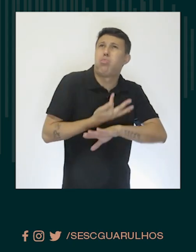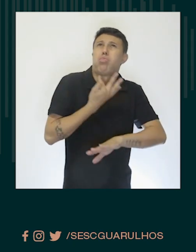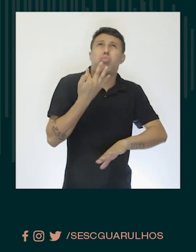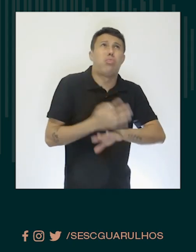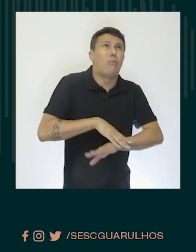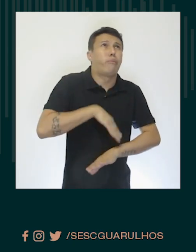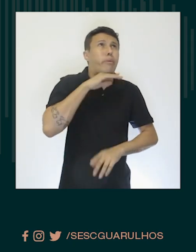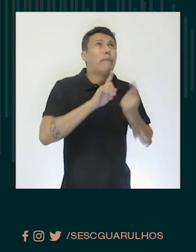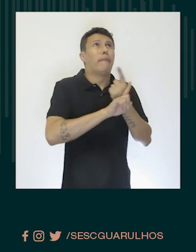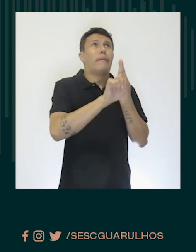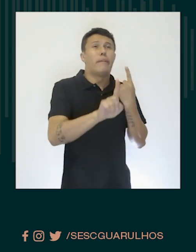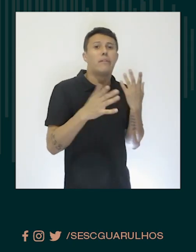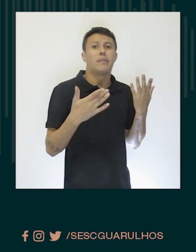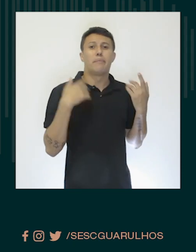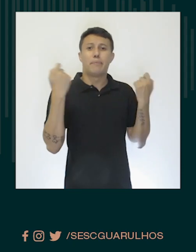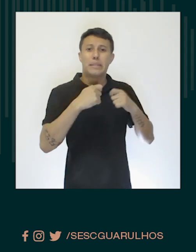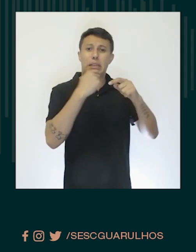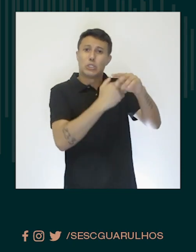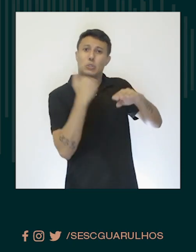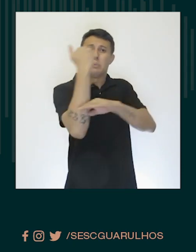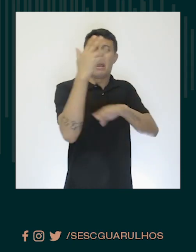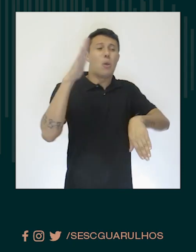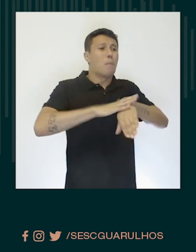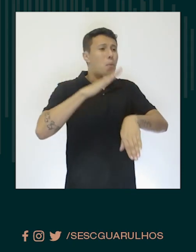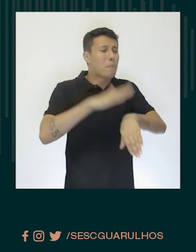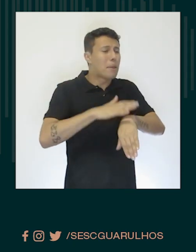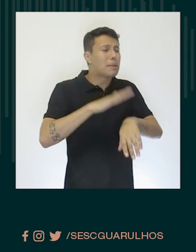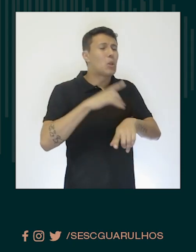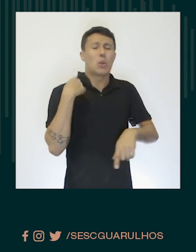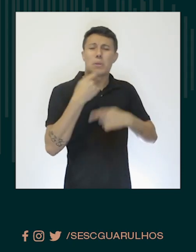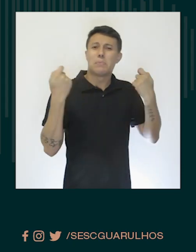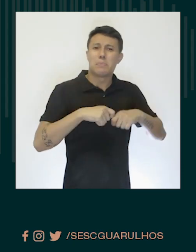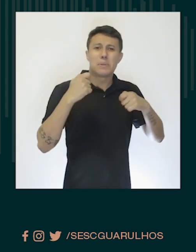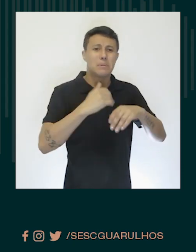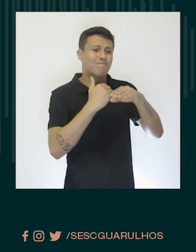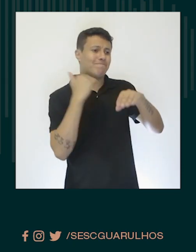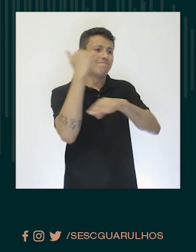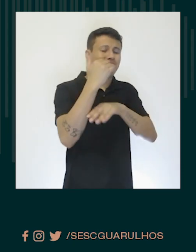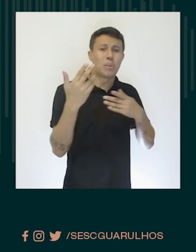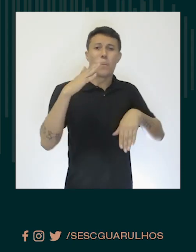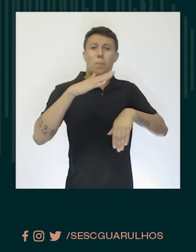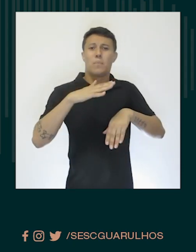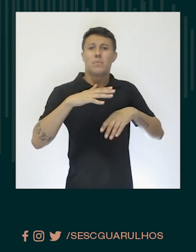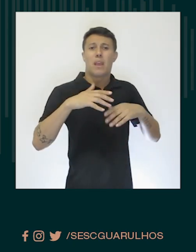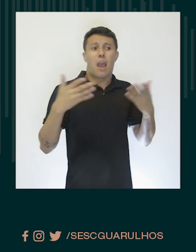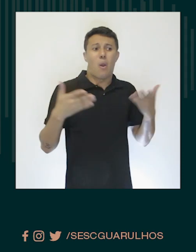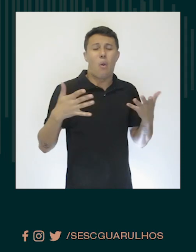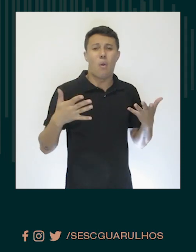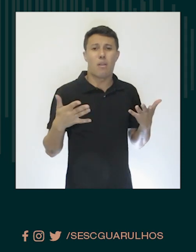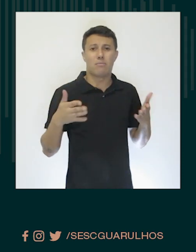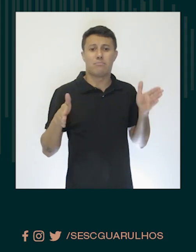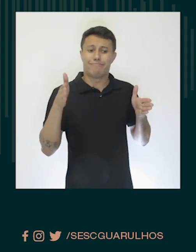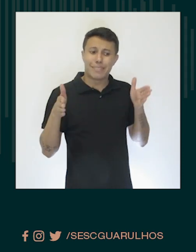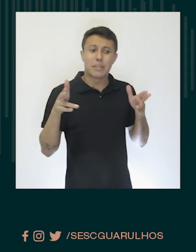de não ter aglomeração, mas a gente precisa superar esse momento, né? A gente precisa ultrapassar esse momento.